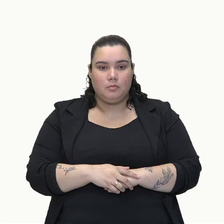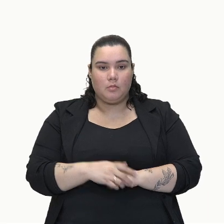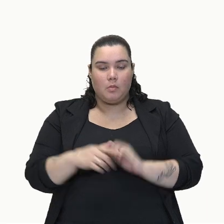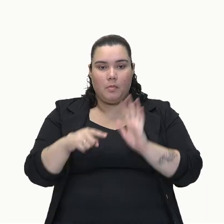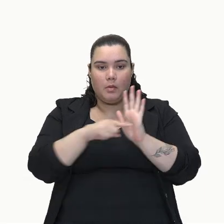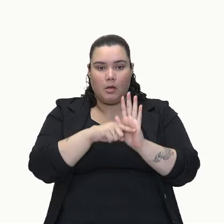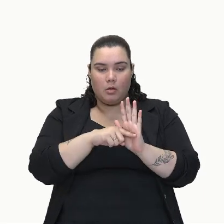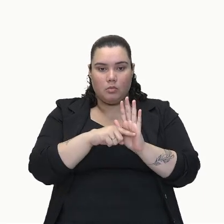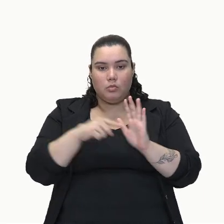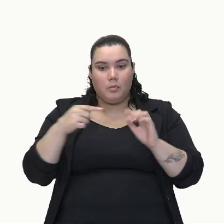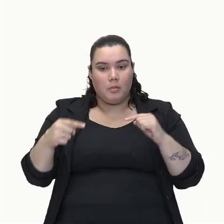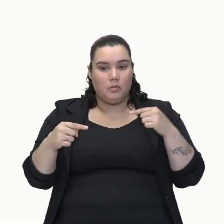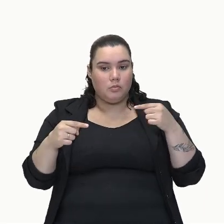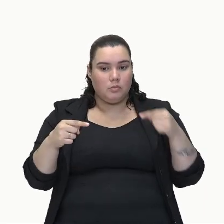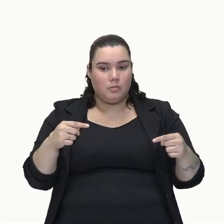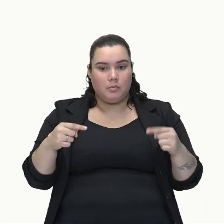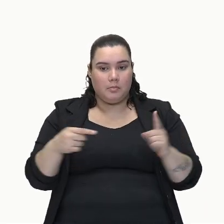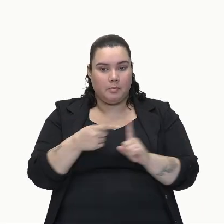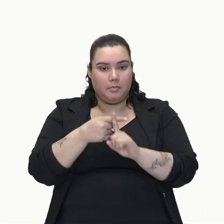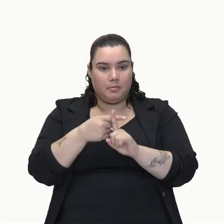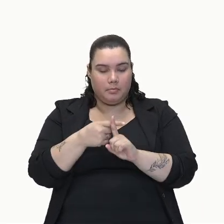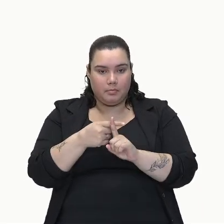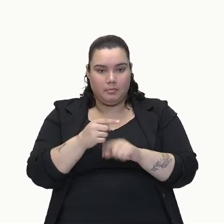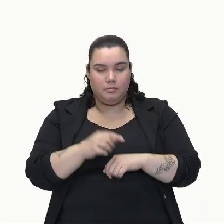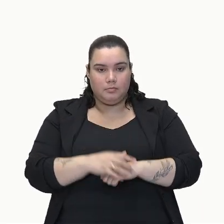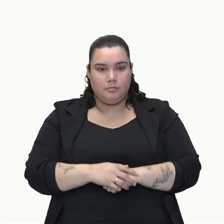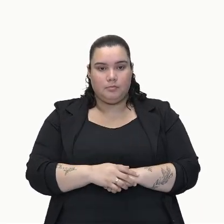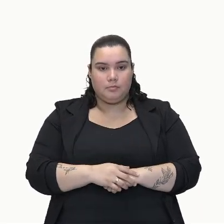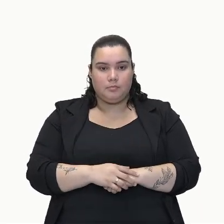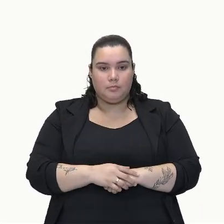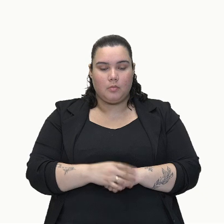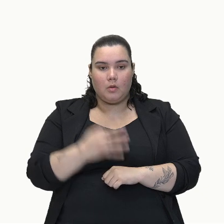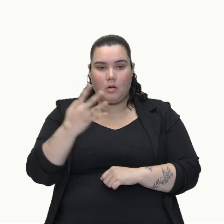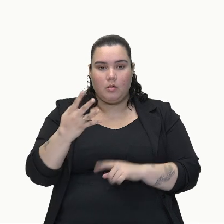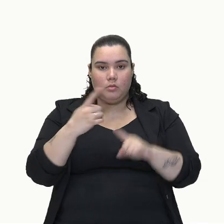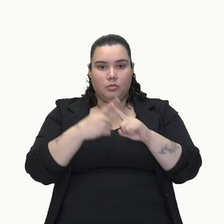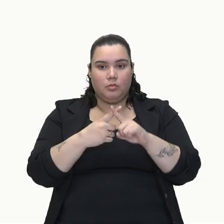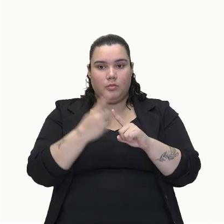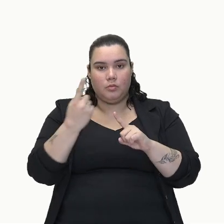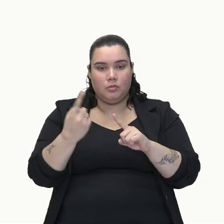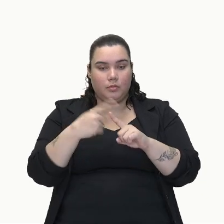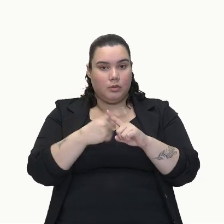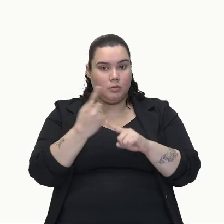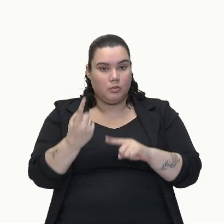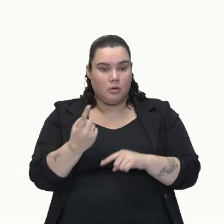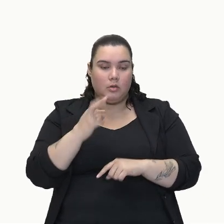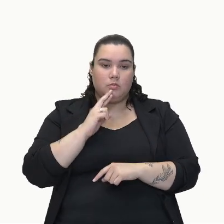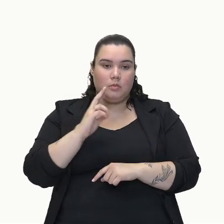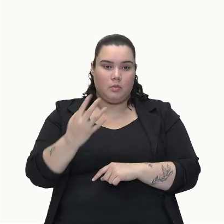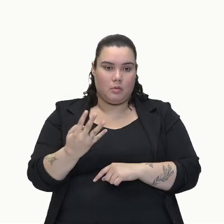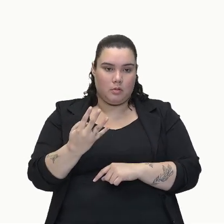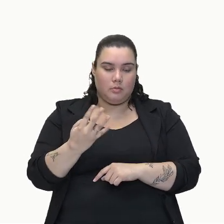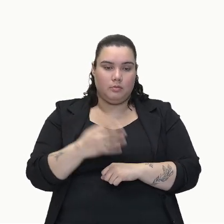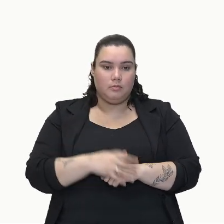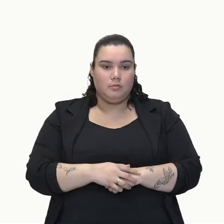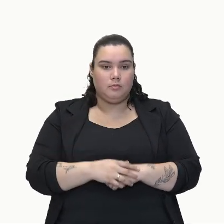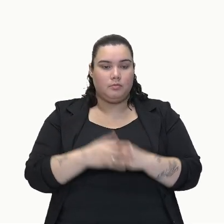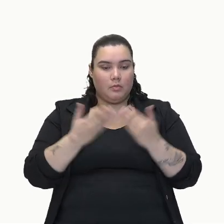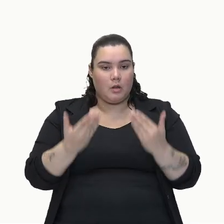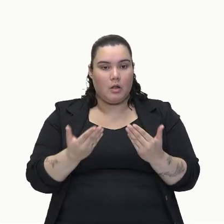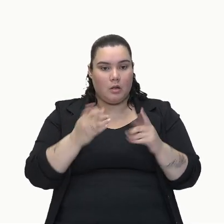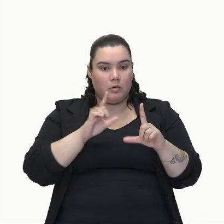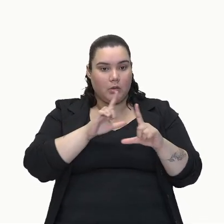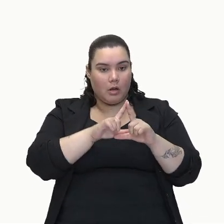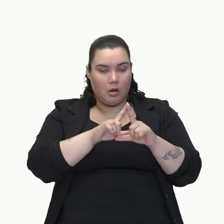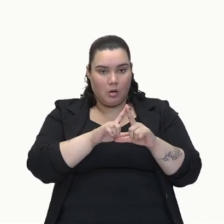Menos com menos vai dar mais. 4 vezes 1 vezes 1, 4. Então, o valor